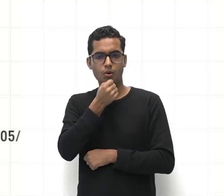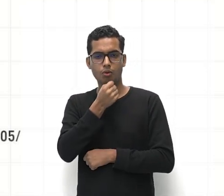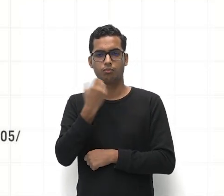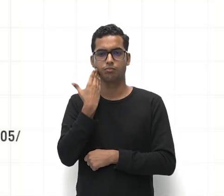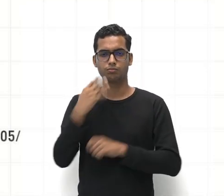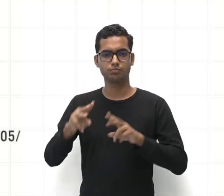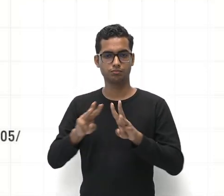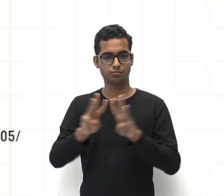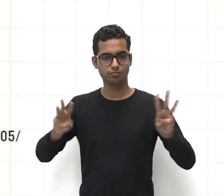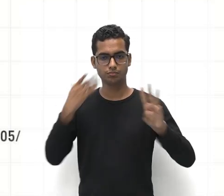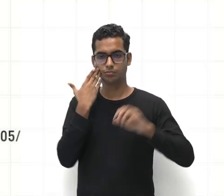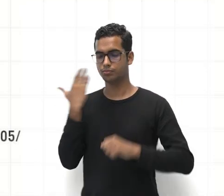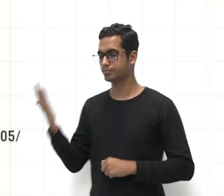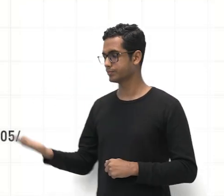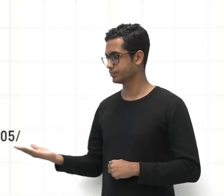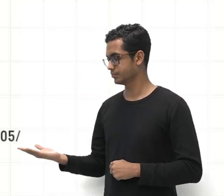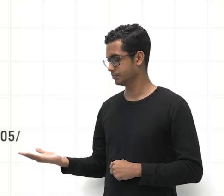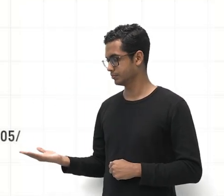.com.br/economia, né,